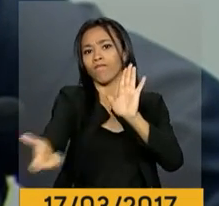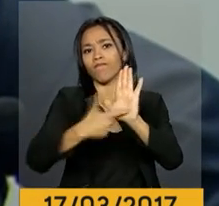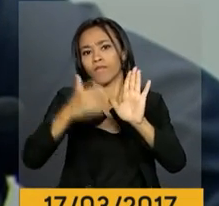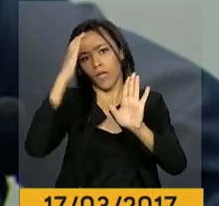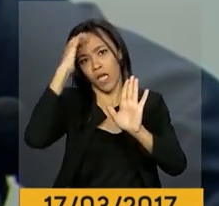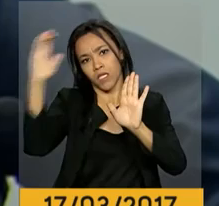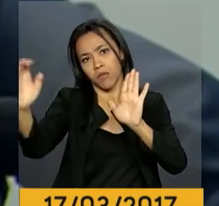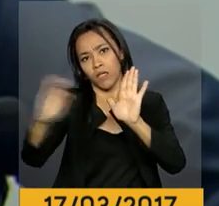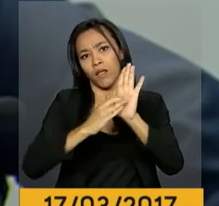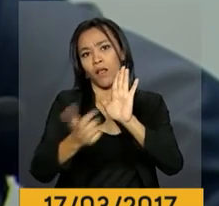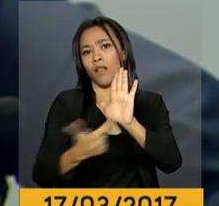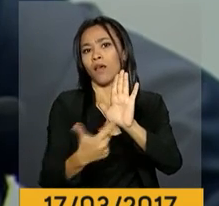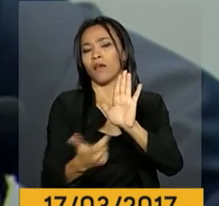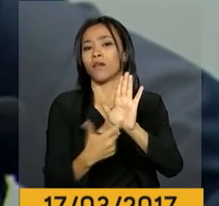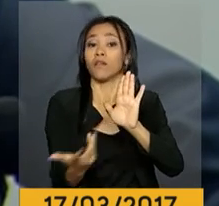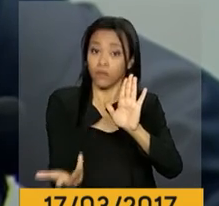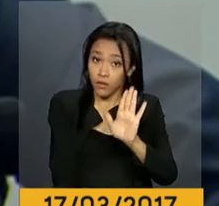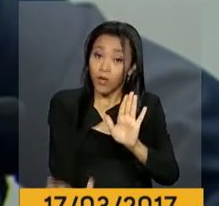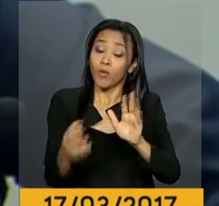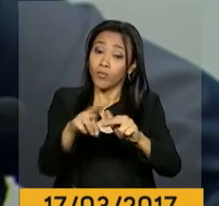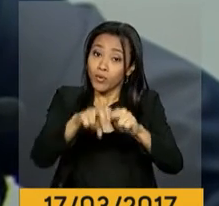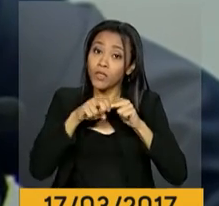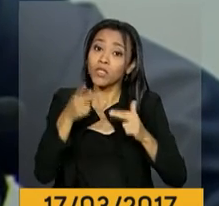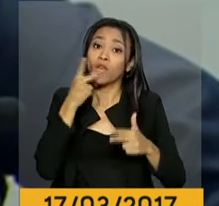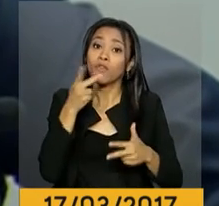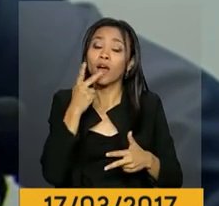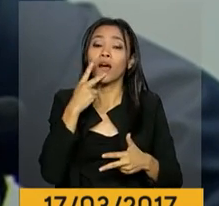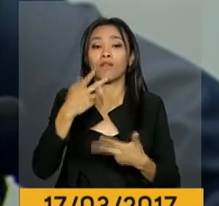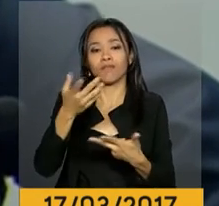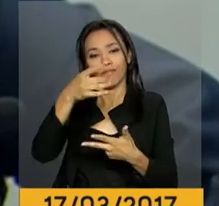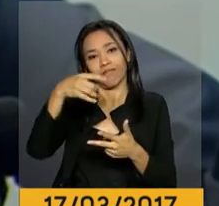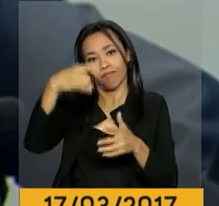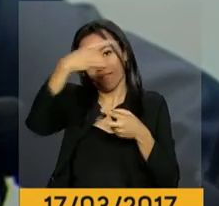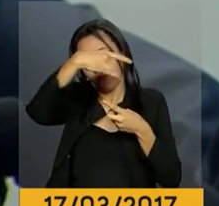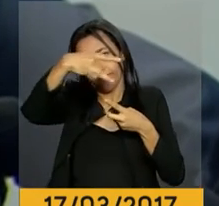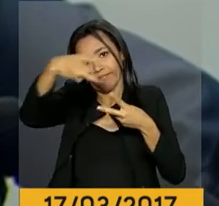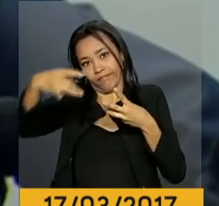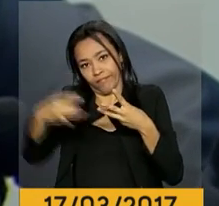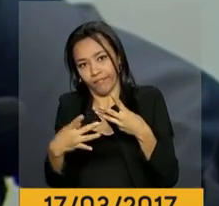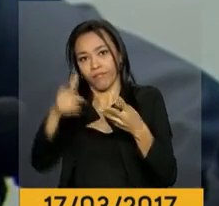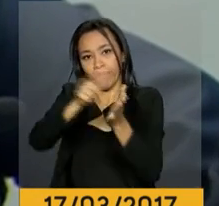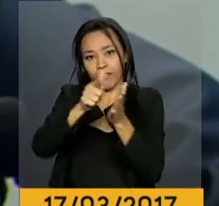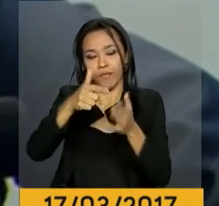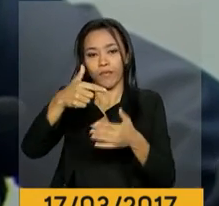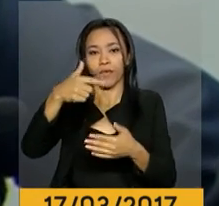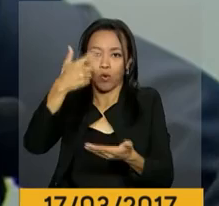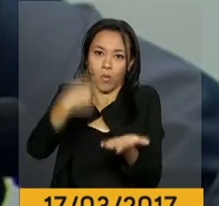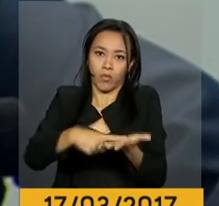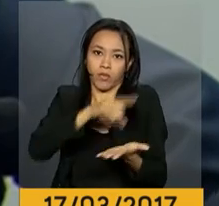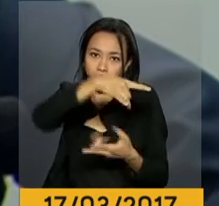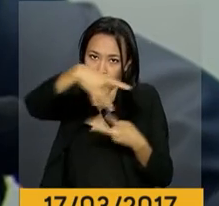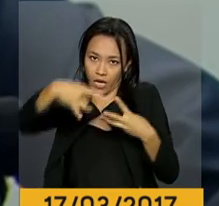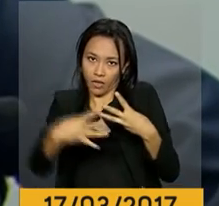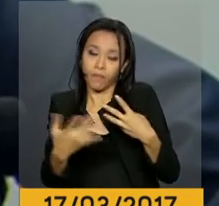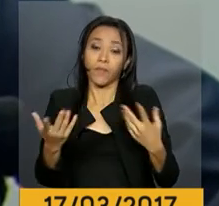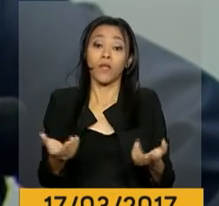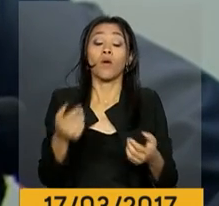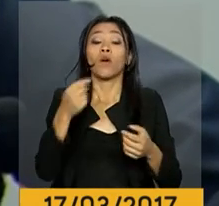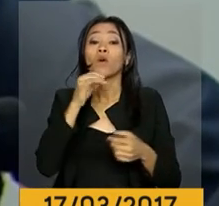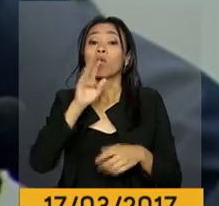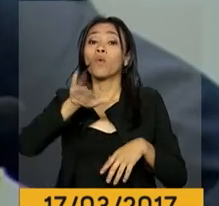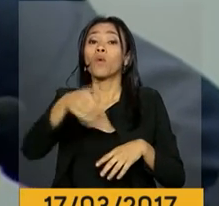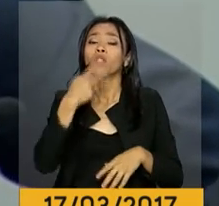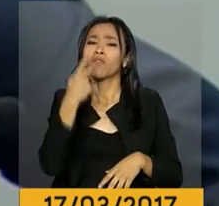de uma controvérsia. Por isso que eu enfatizo muito estes aspectos. Pois muito bem, Quando eu digo foi aprovado às 4h30 da manhã, foi para